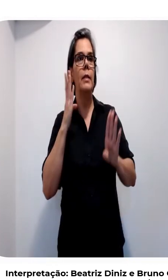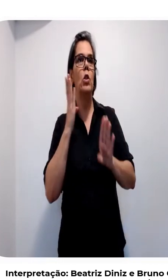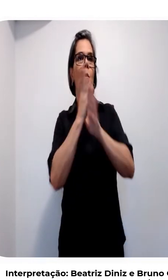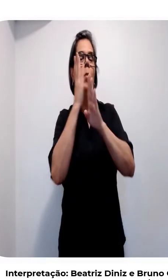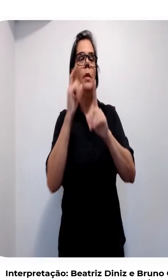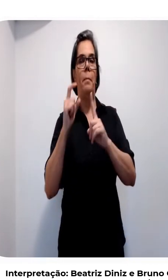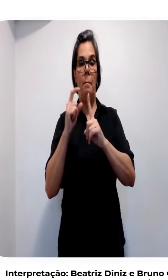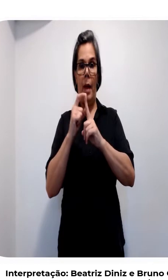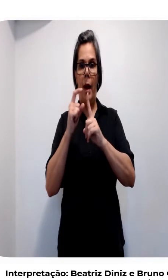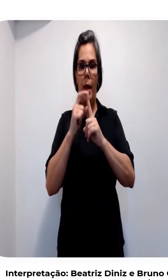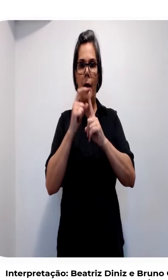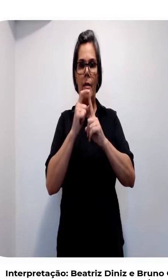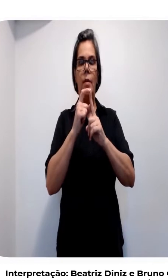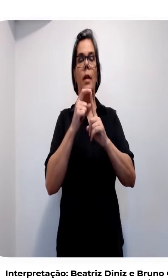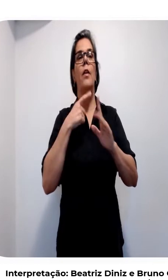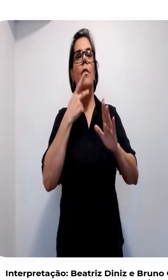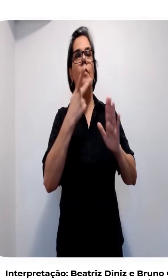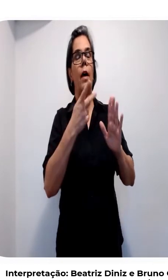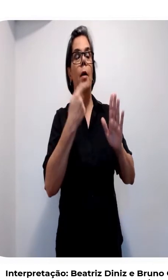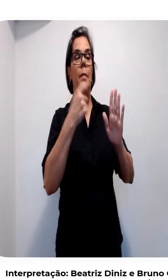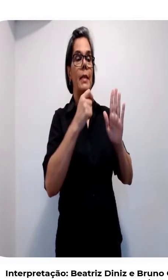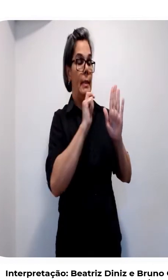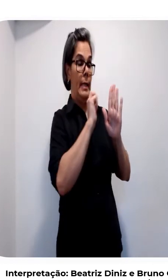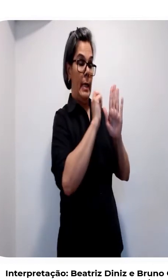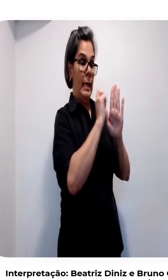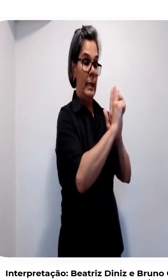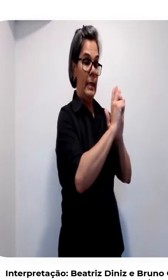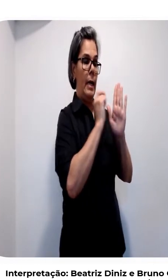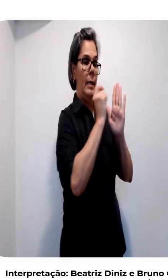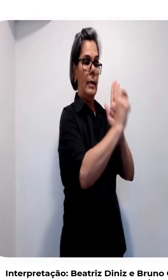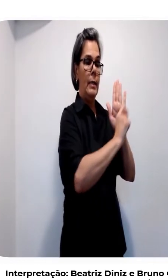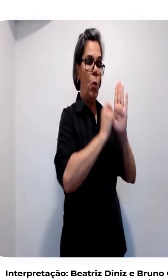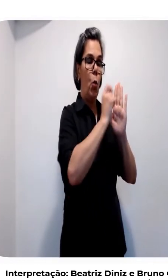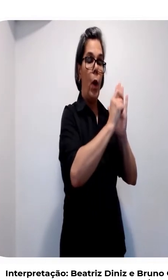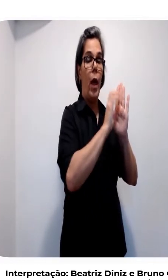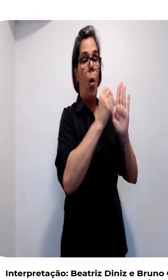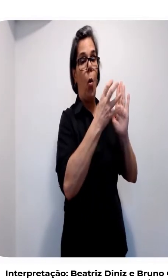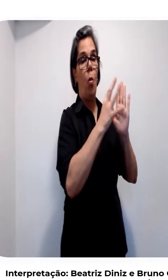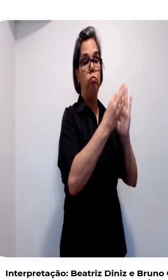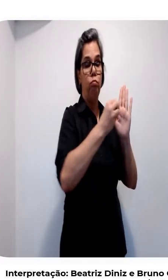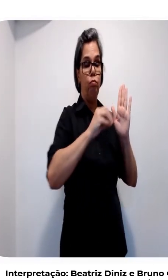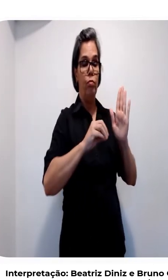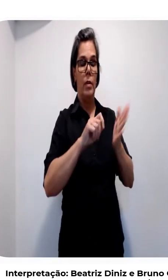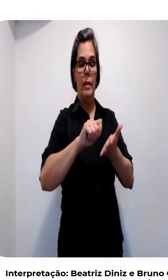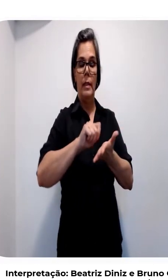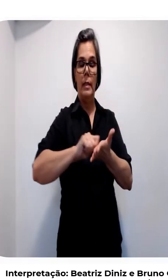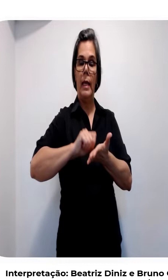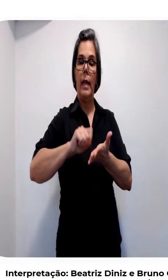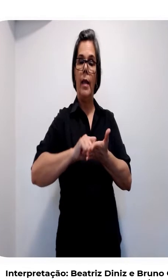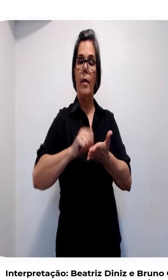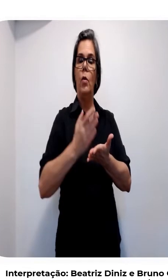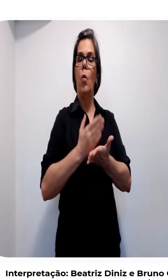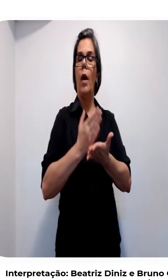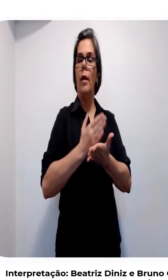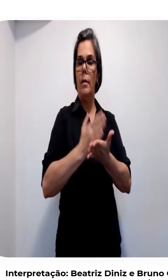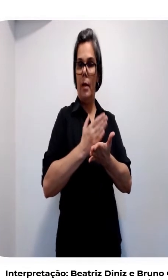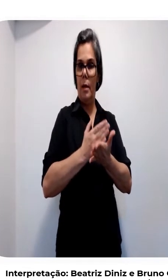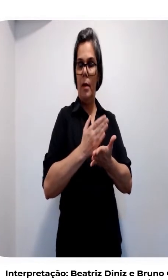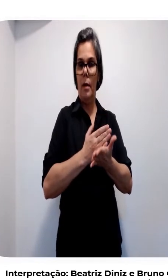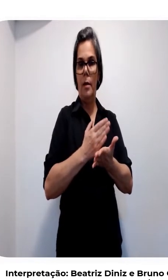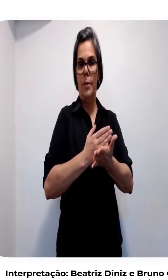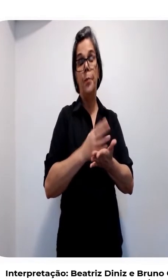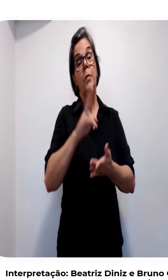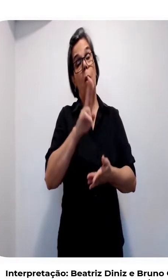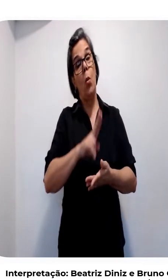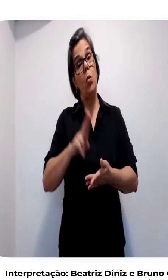a criança risque aquela palavra, circule ou escreva no caderno, né? Usando essa estratégia aí para que no contexto